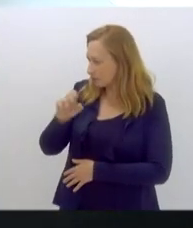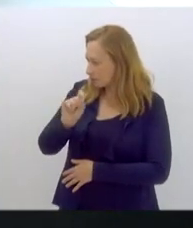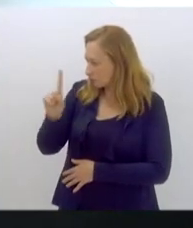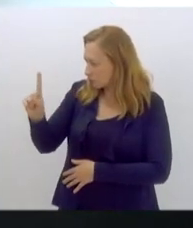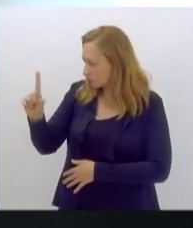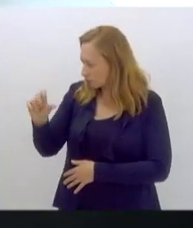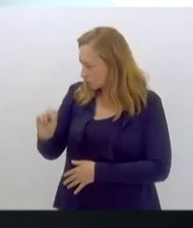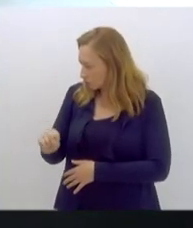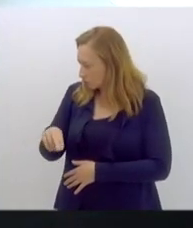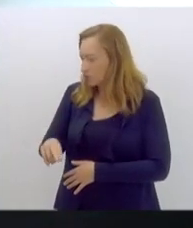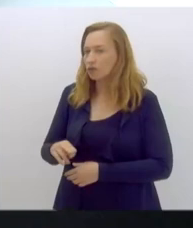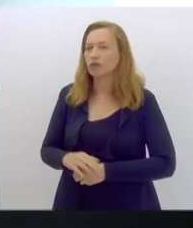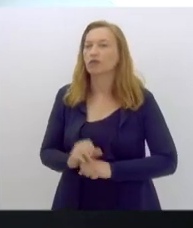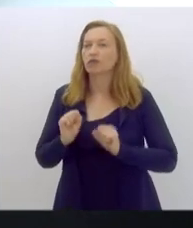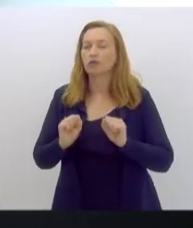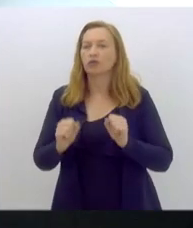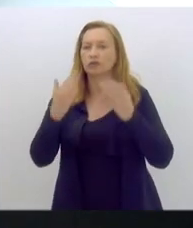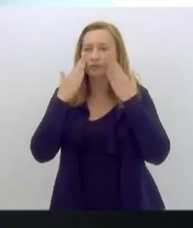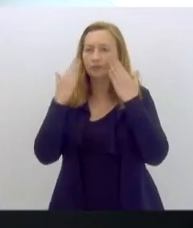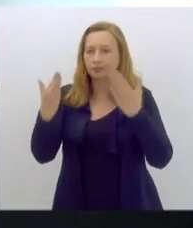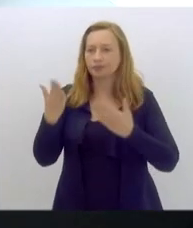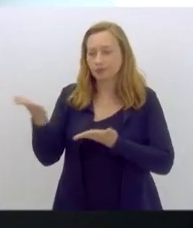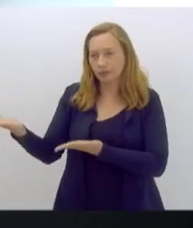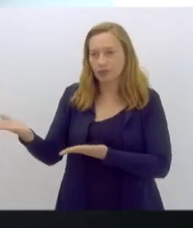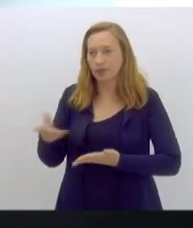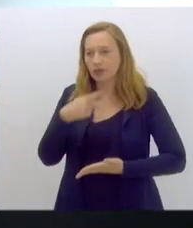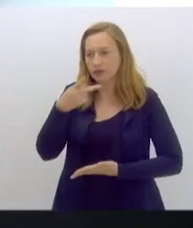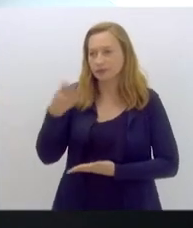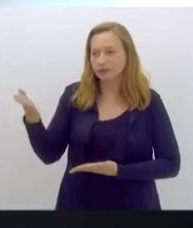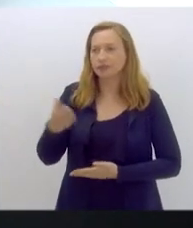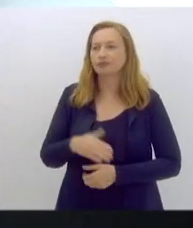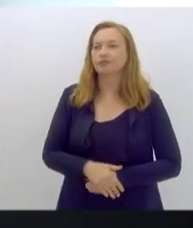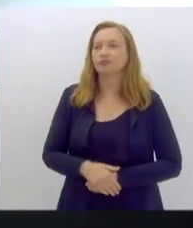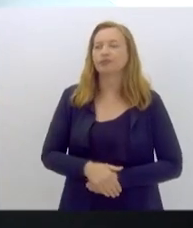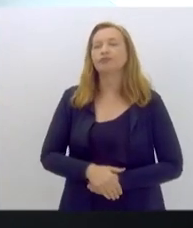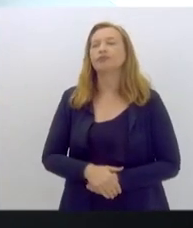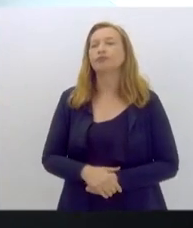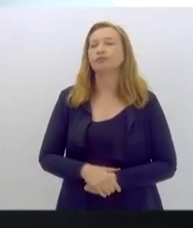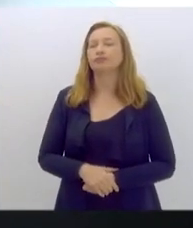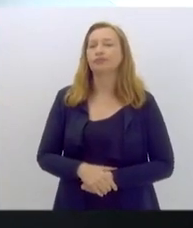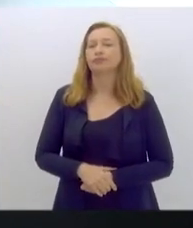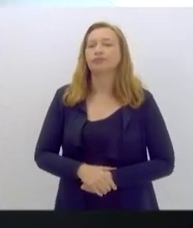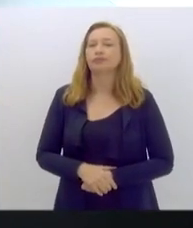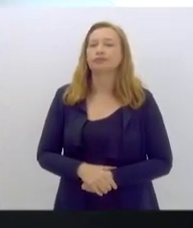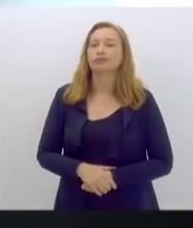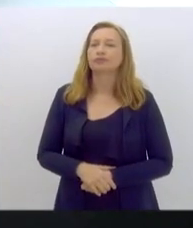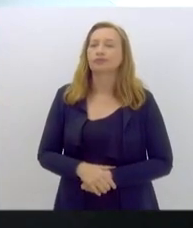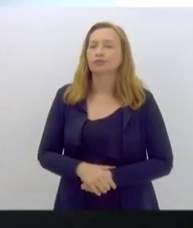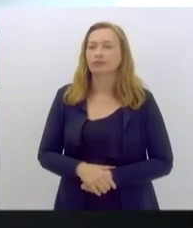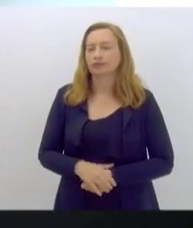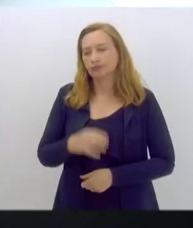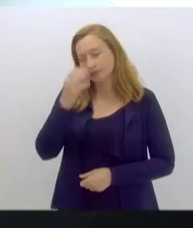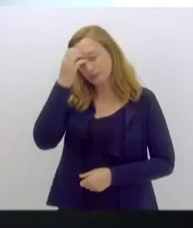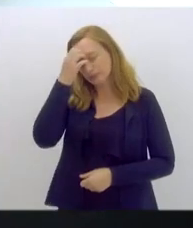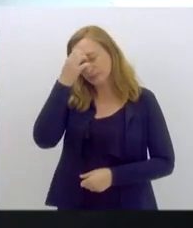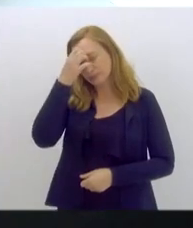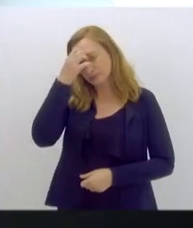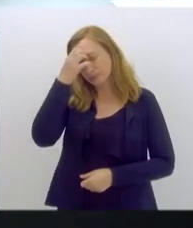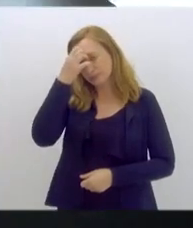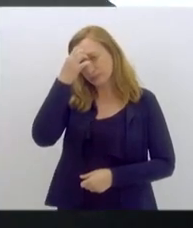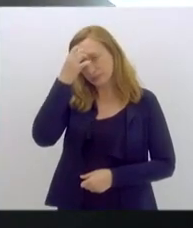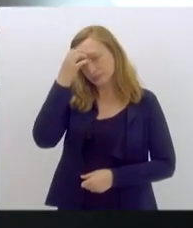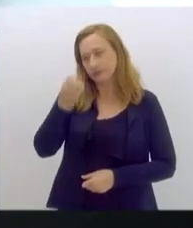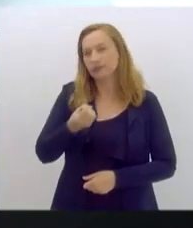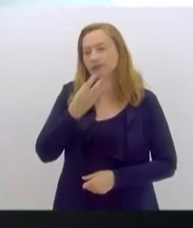para que possa fazer apresentação com a palavra o secretário Nelson Rocha Bom dia presidente